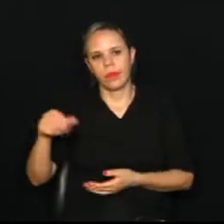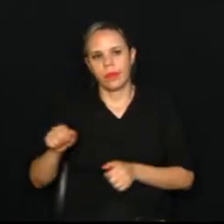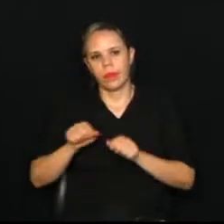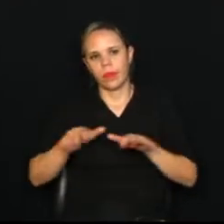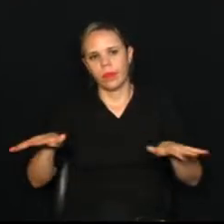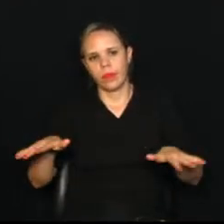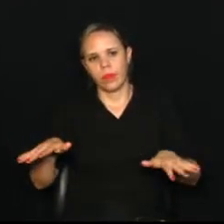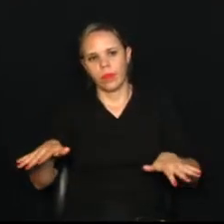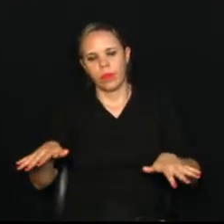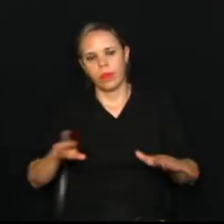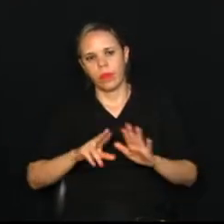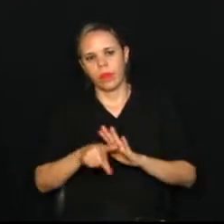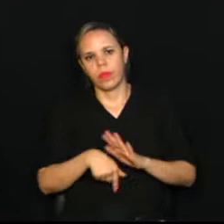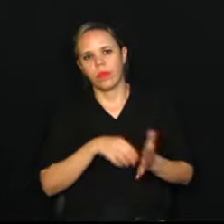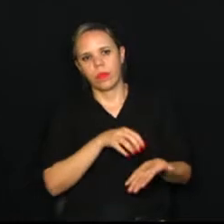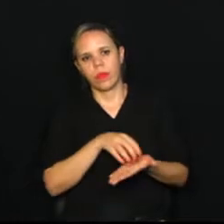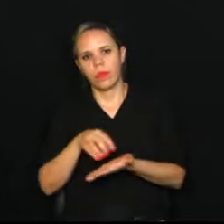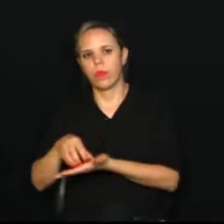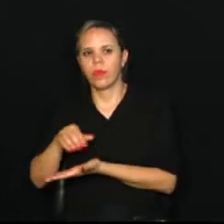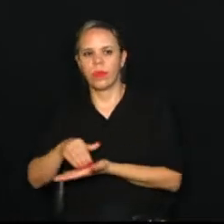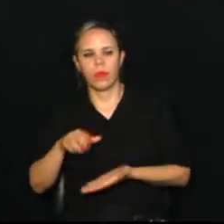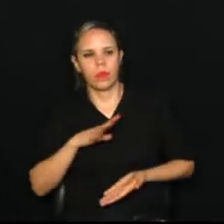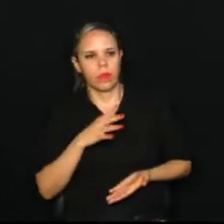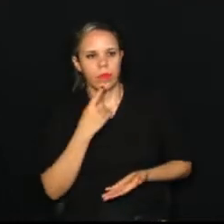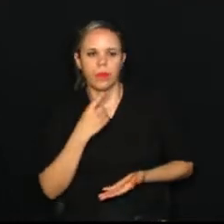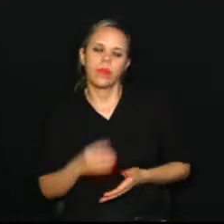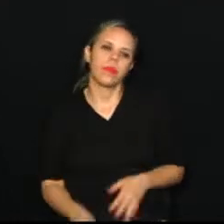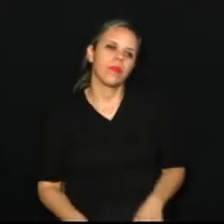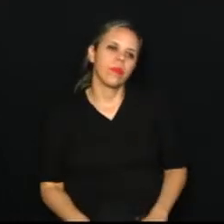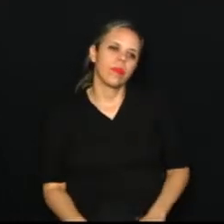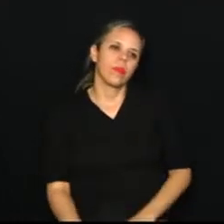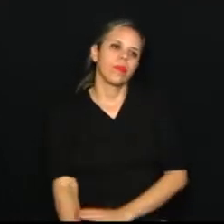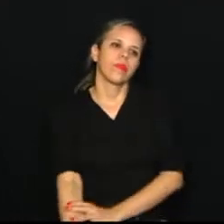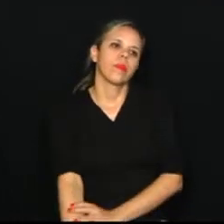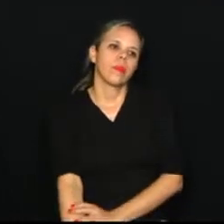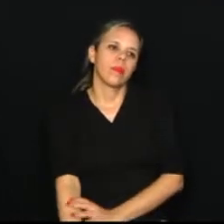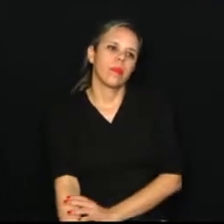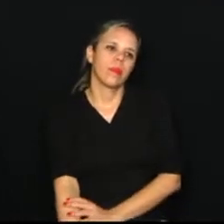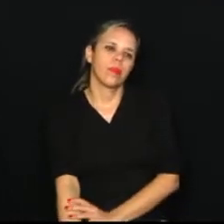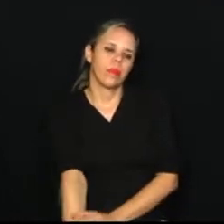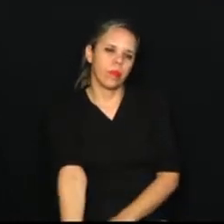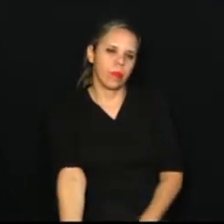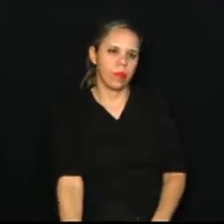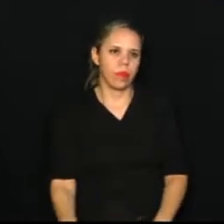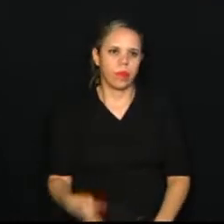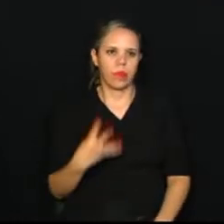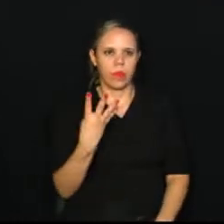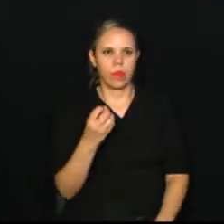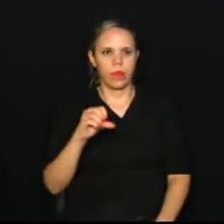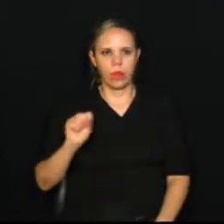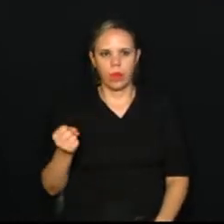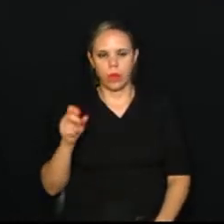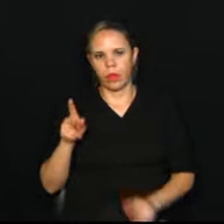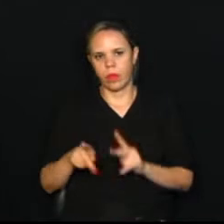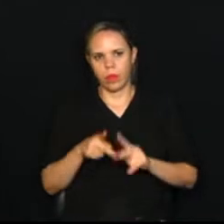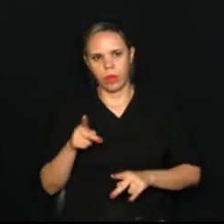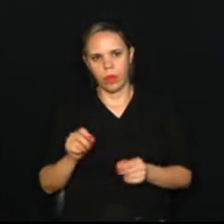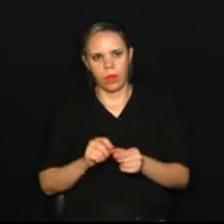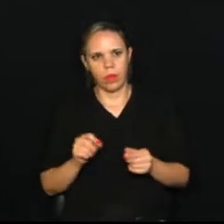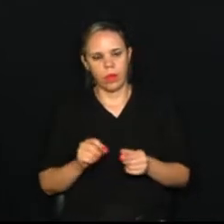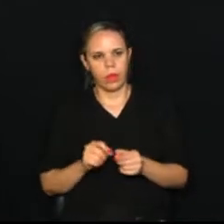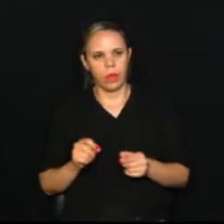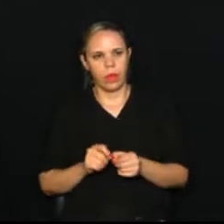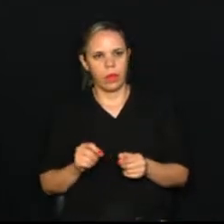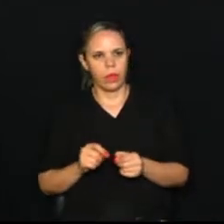espalhadas por vários lugares da cidade de Campinas. E cerca de 498 pessoas fazem